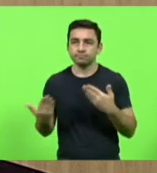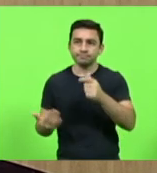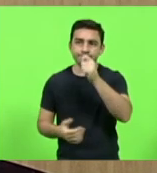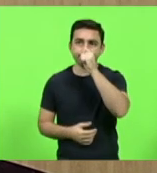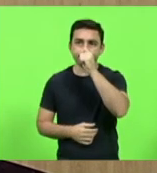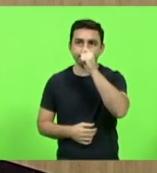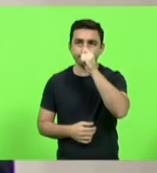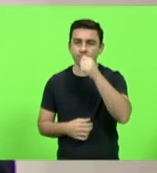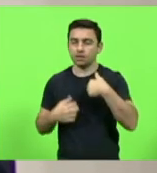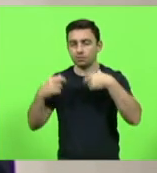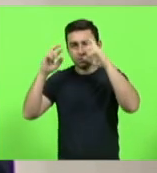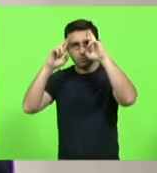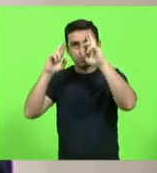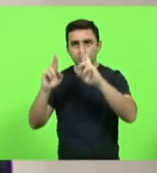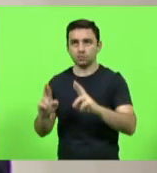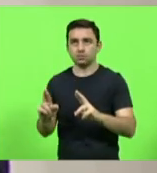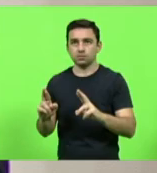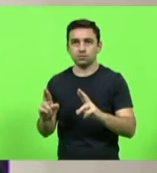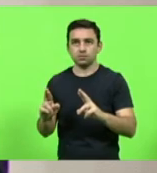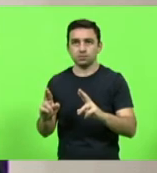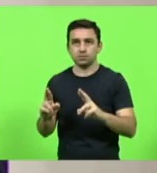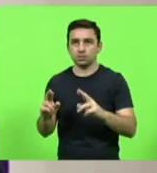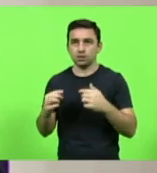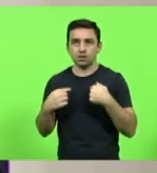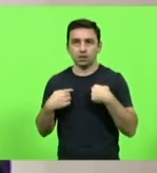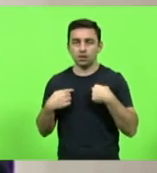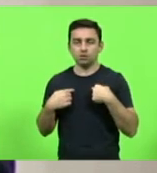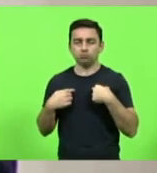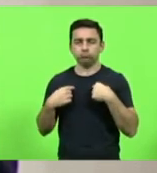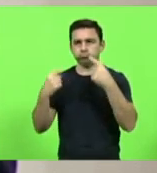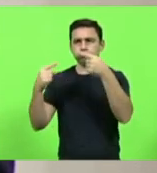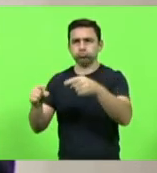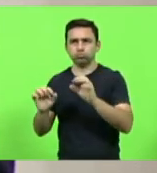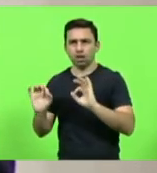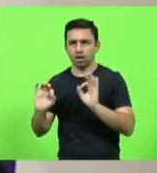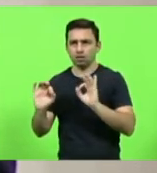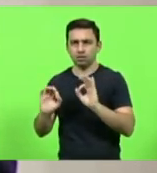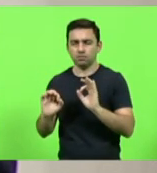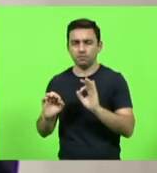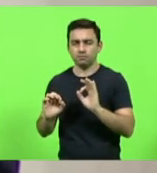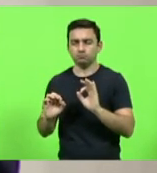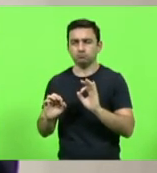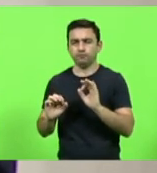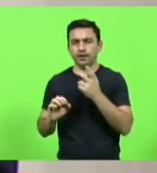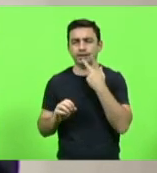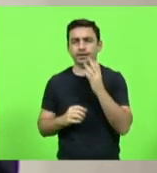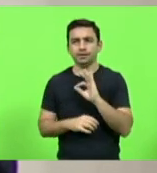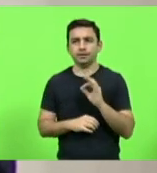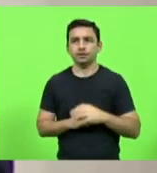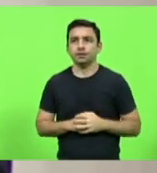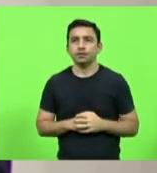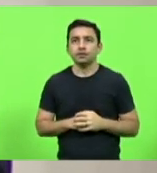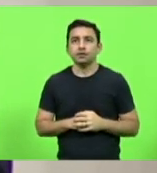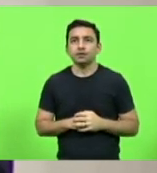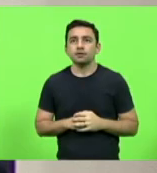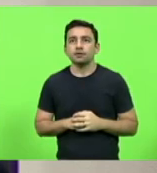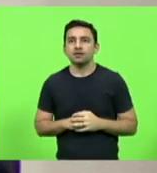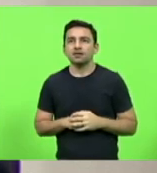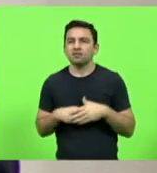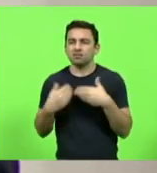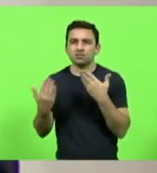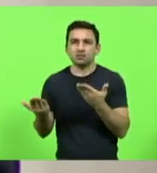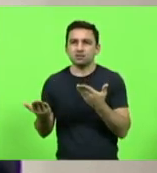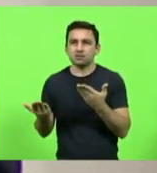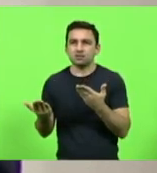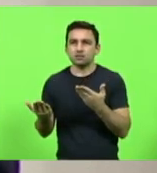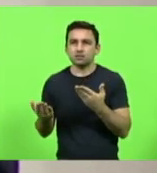tenho respeito por Vossa Excelência, tanto que não lhe ofendi nenhuma vez na minha fala, mas eu vejo que Vossa Excelência não tem muita afeição